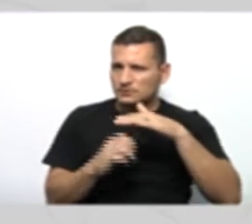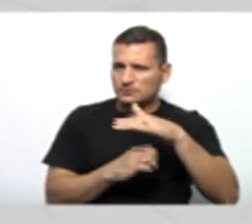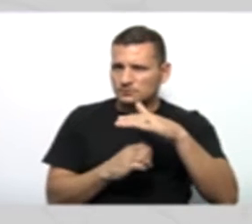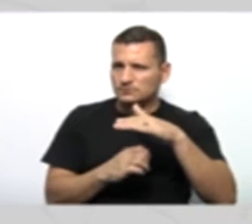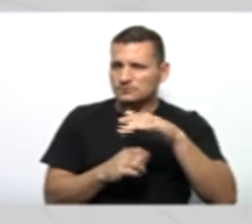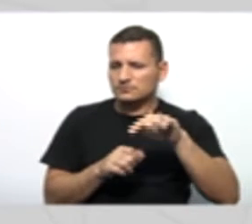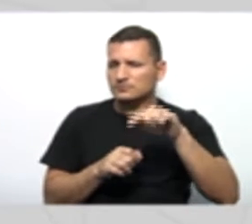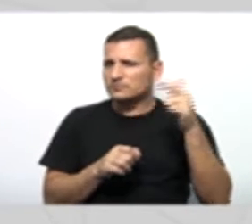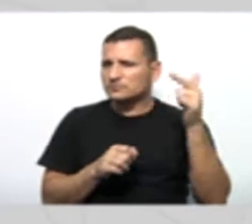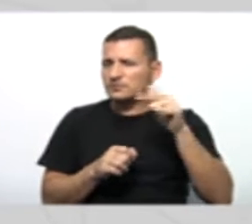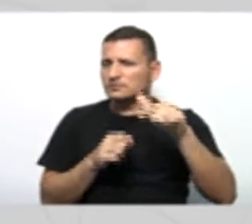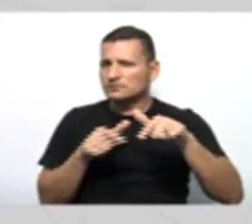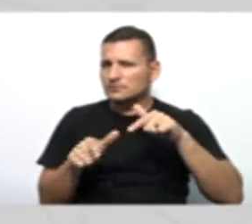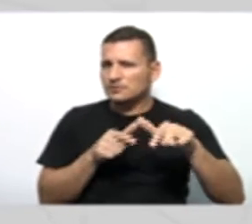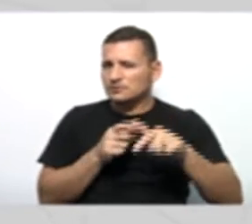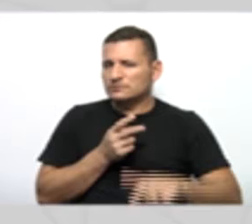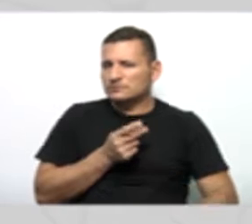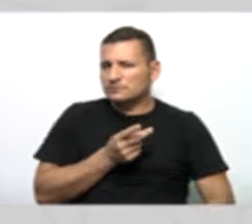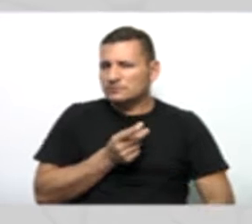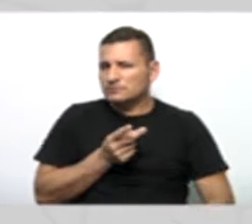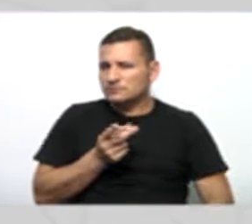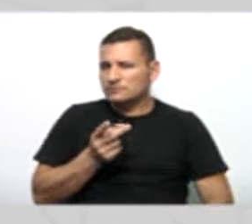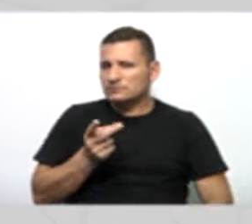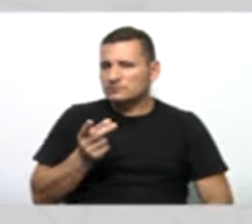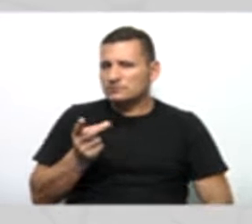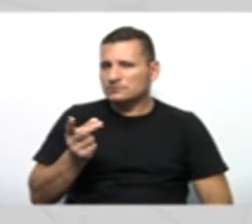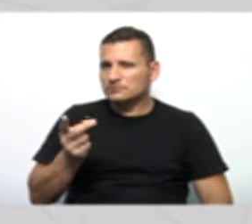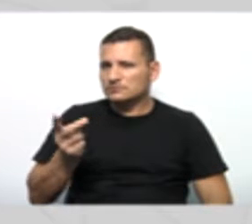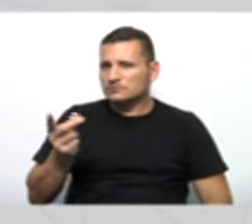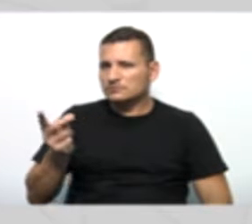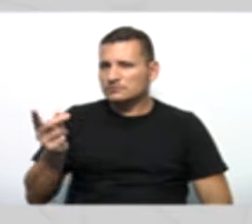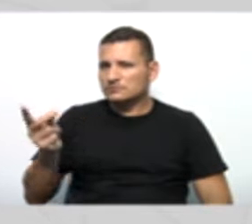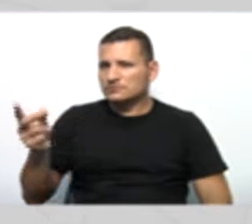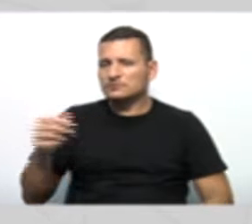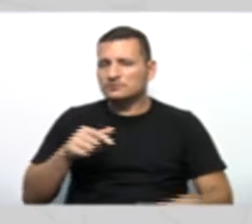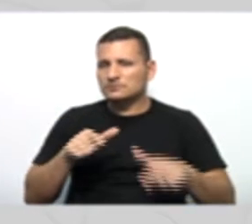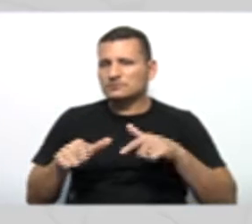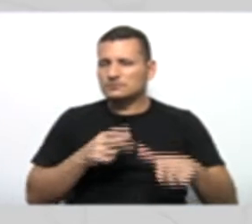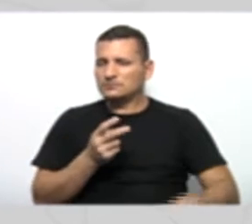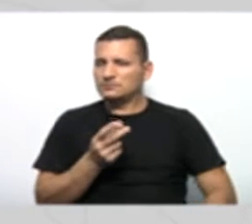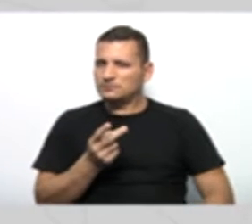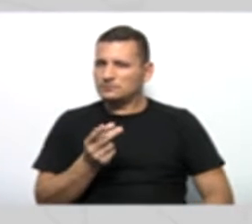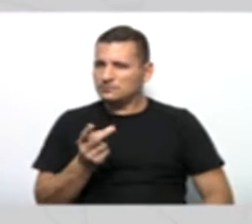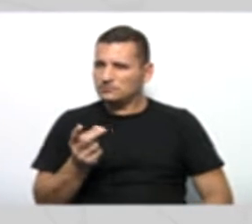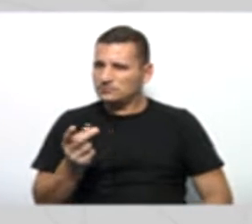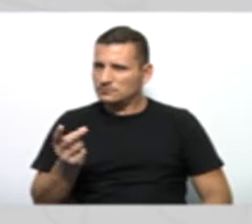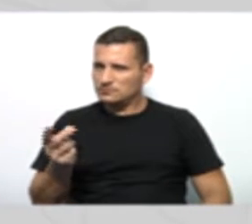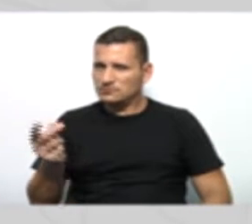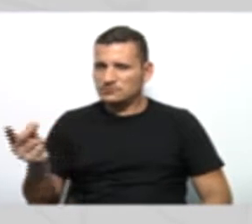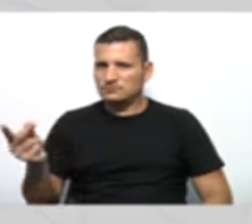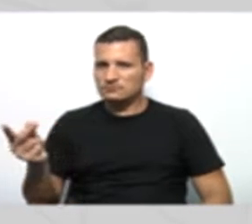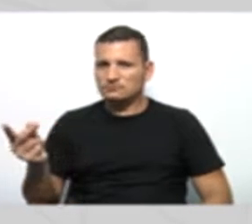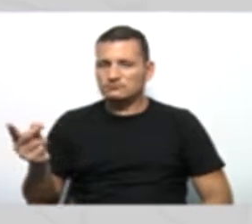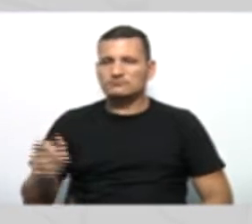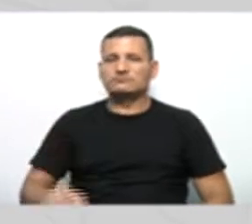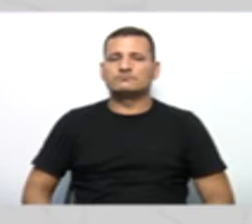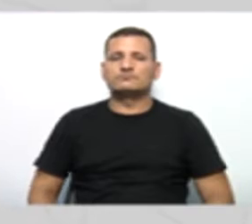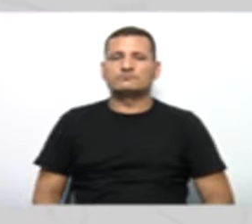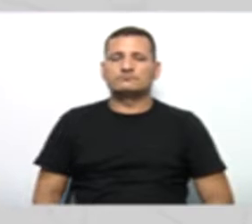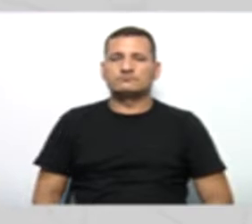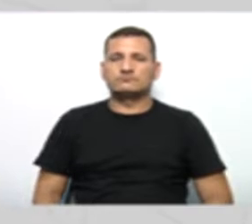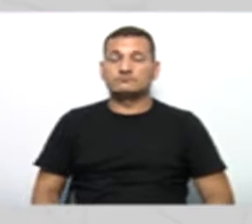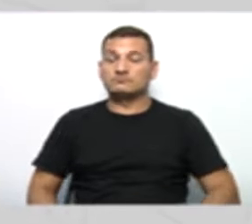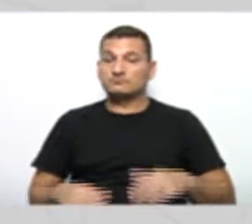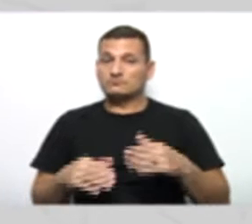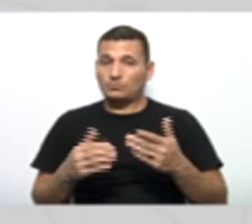trabalhar durante um longo horizonte de tempo, ela vai conseguir desenvolver as atividades durante um longo horizonte de tempo.